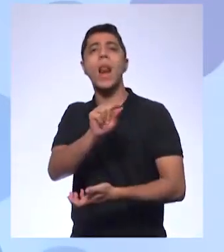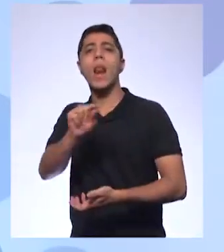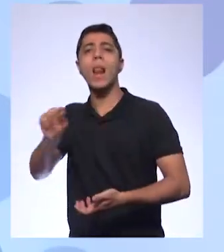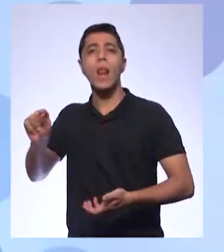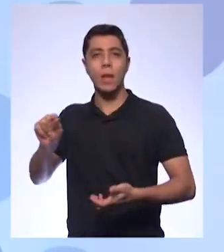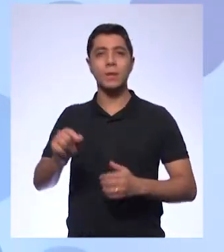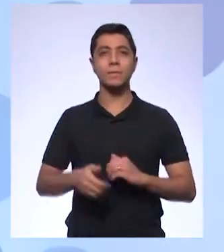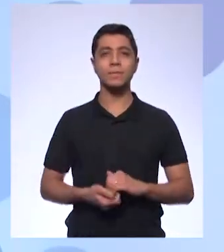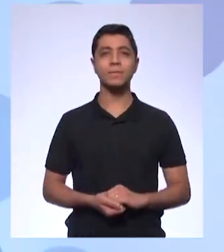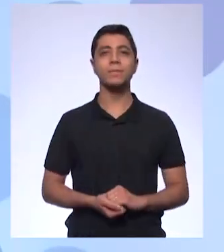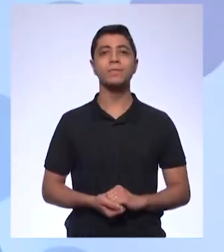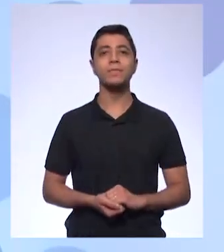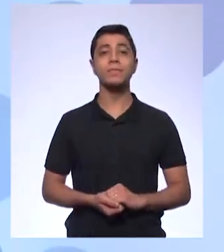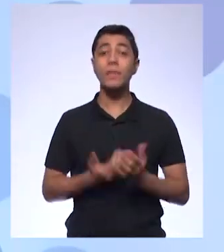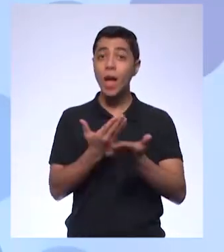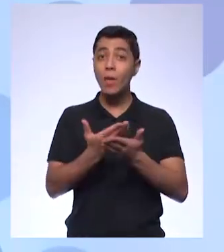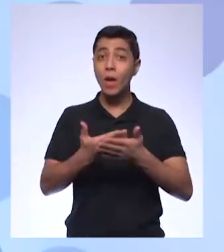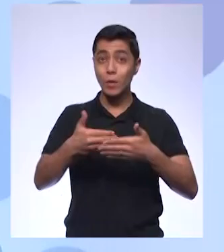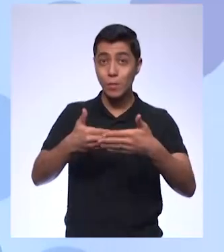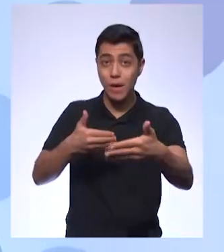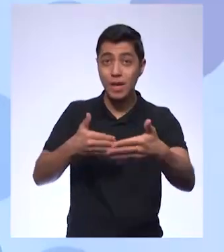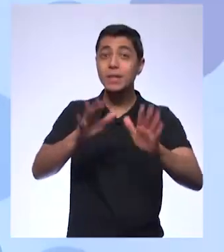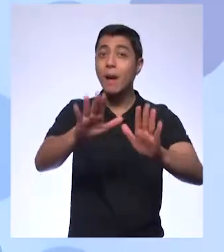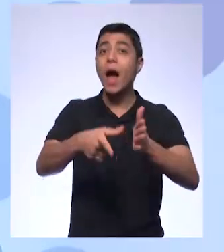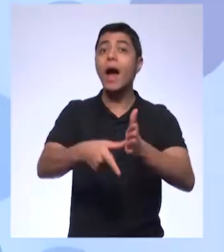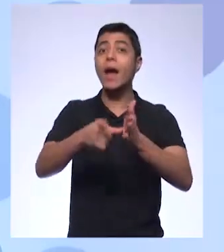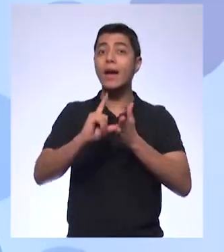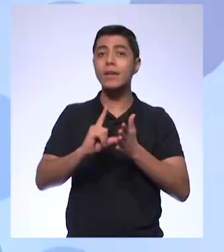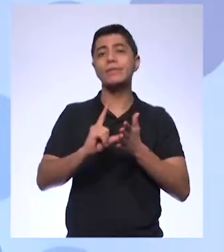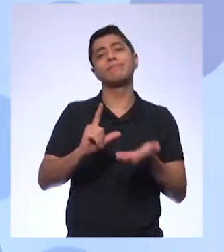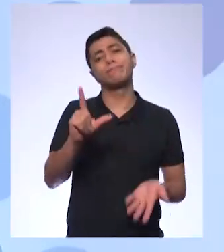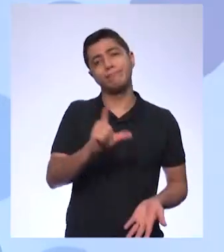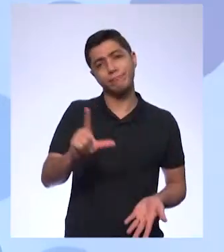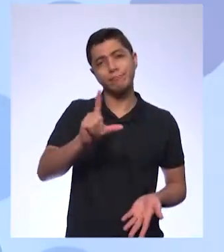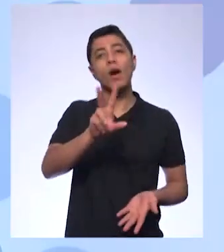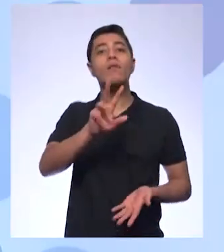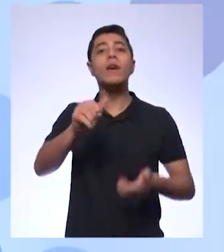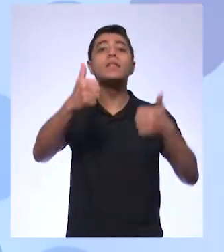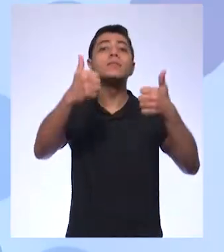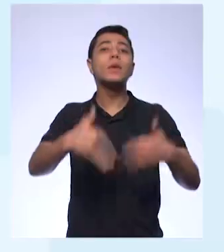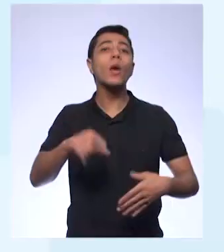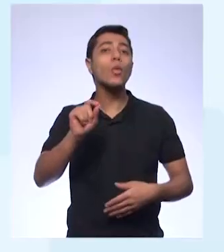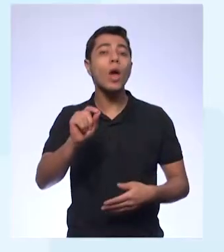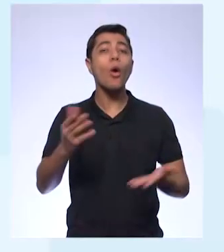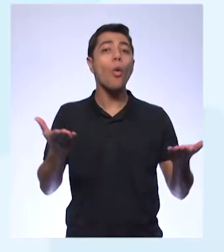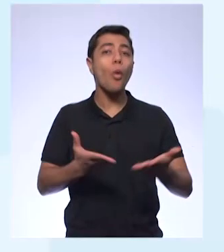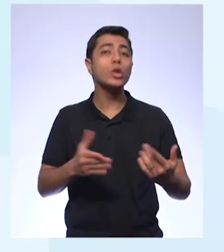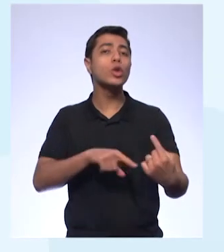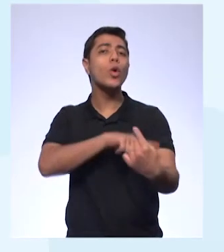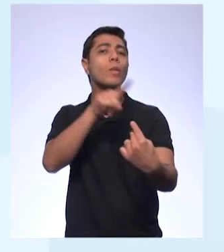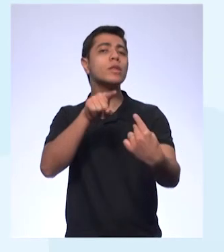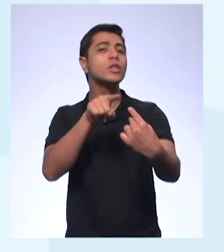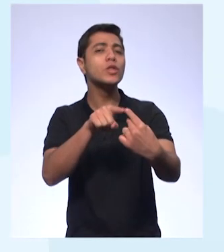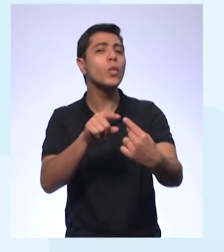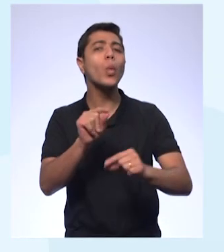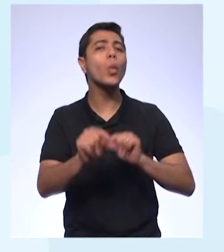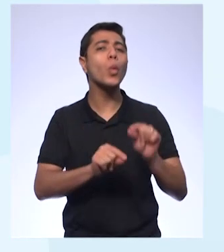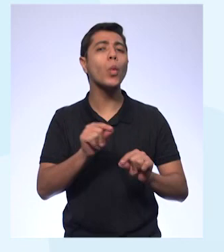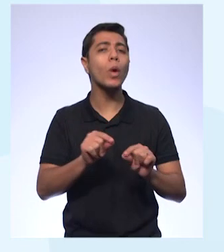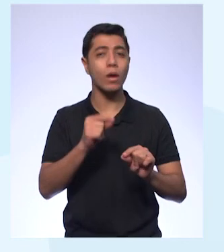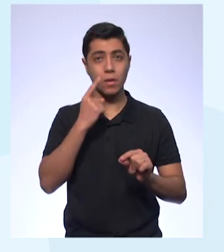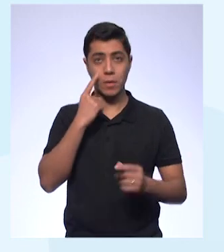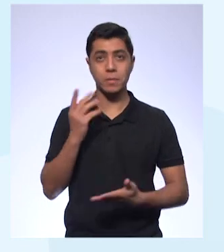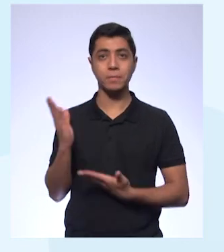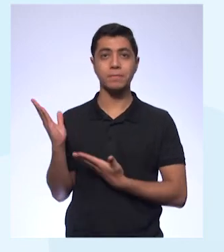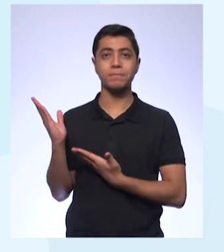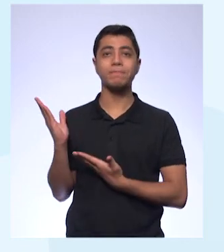aula, claro, vamos conhecer os objetivos e a habilidade da aula de hoje. O objetivo da nossa